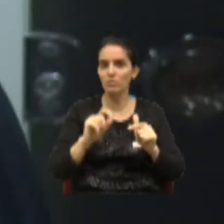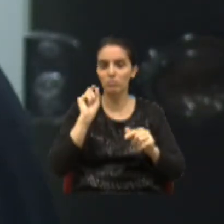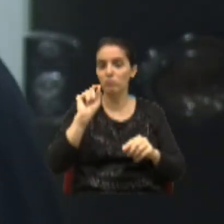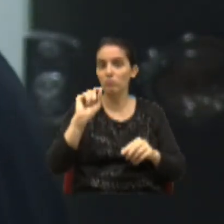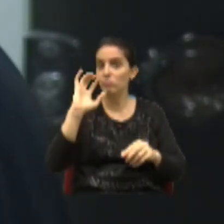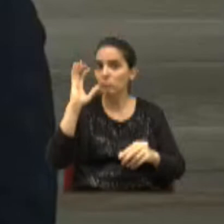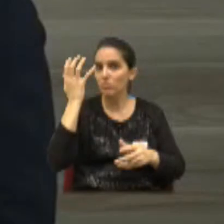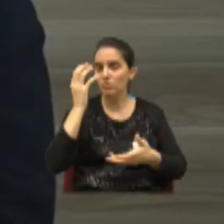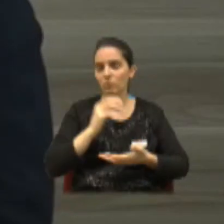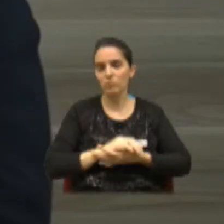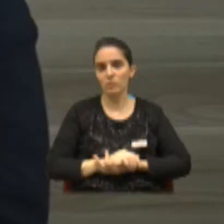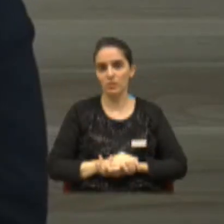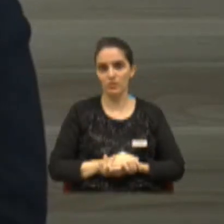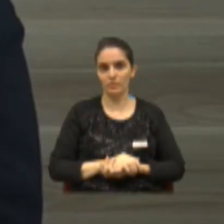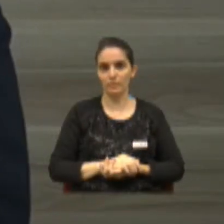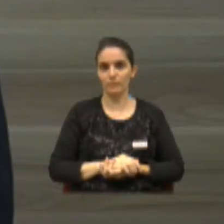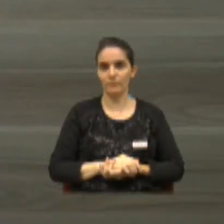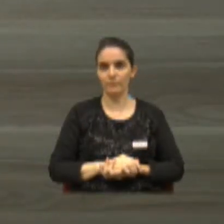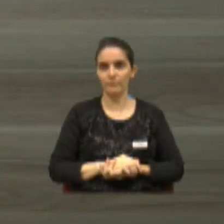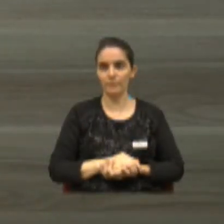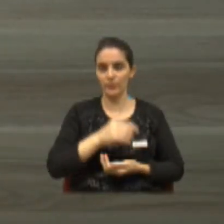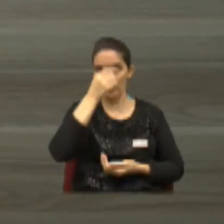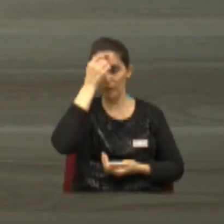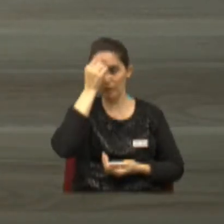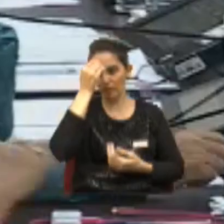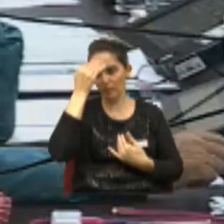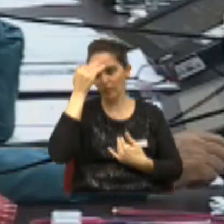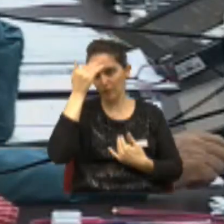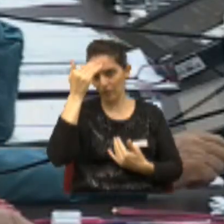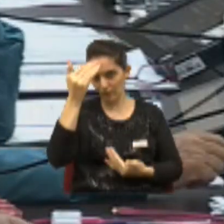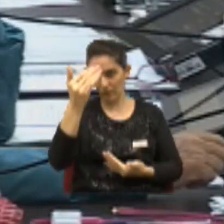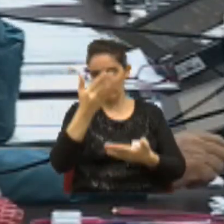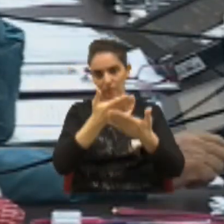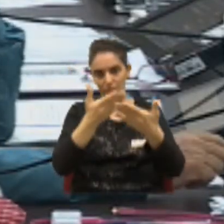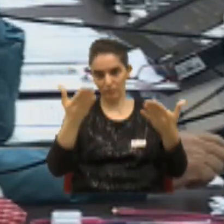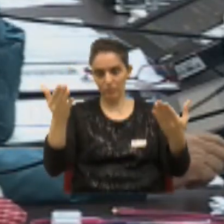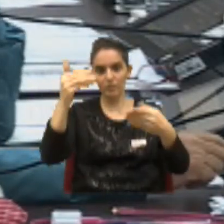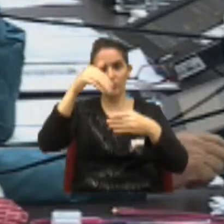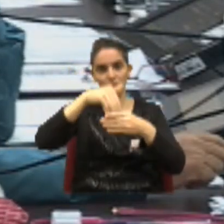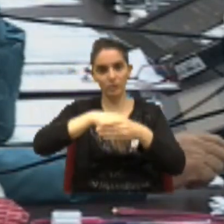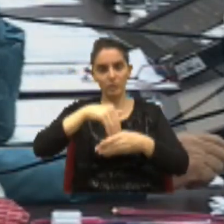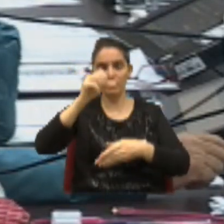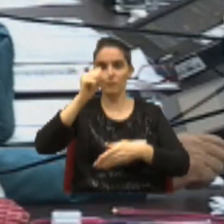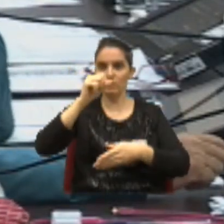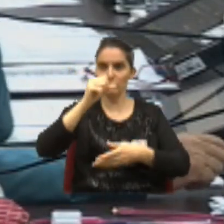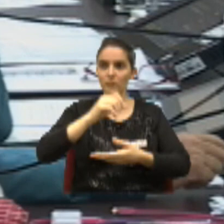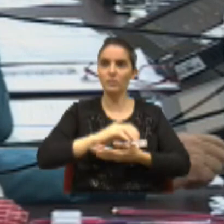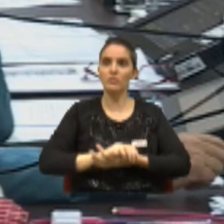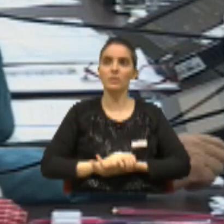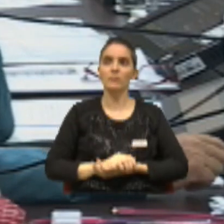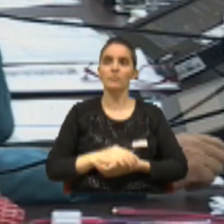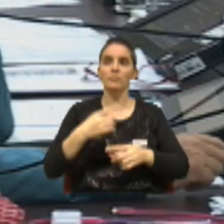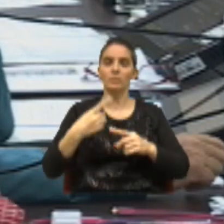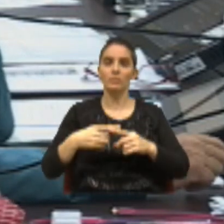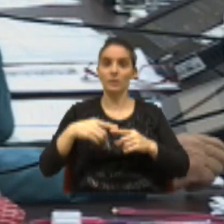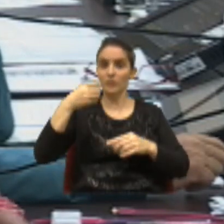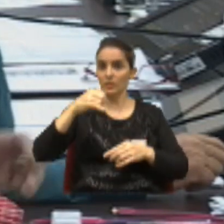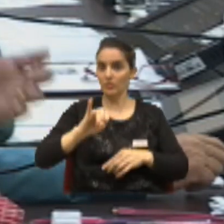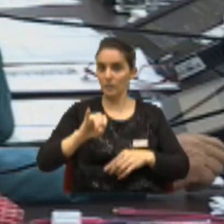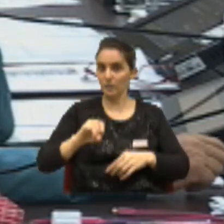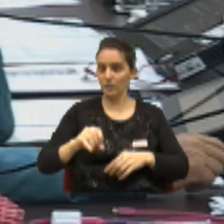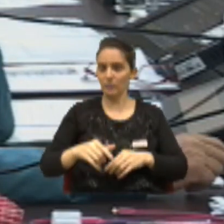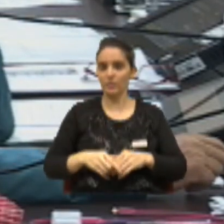fica aqui o meu agradecimento a vocês que tiveram um olhar também sensível e votaram favorável, porque se a gente não trabalhar